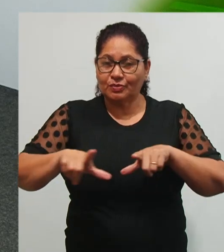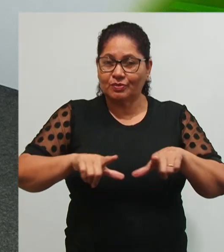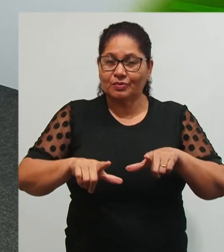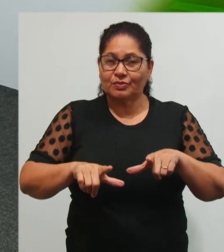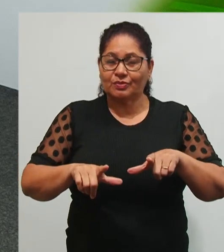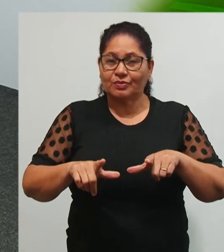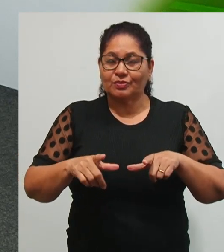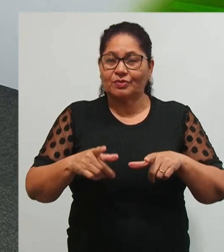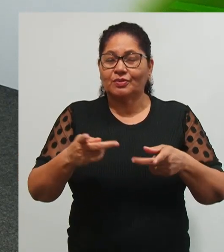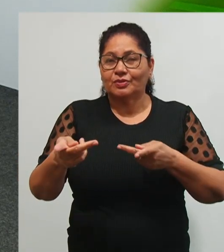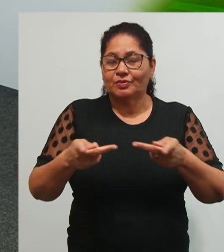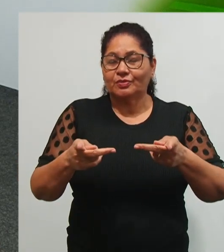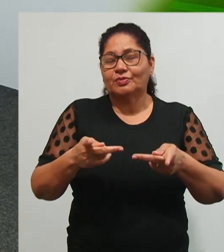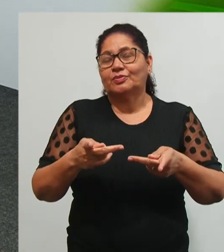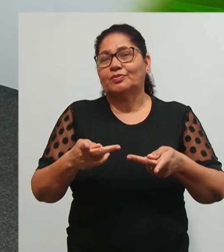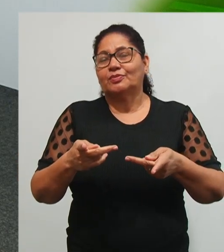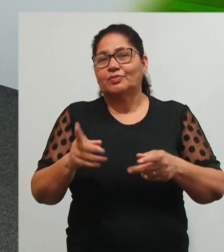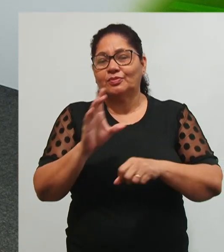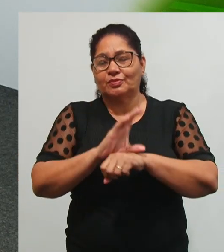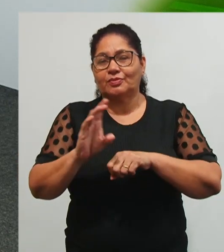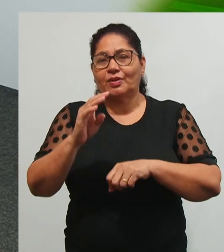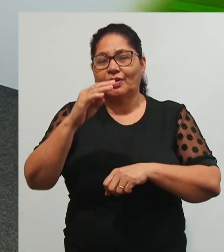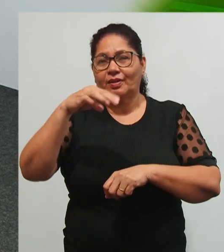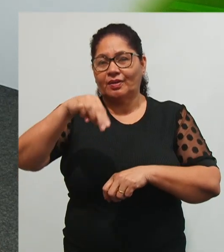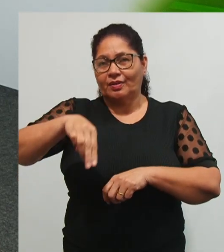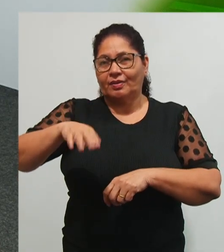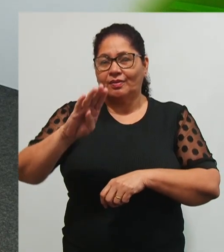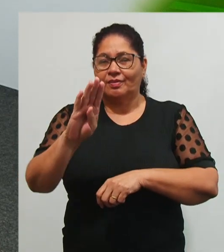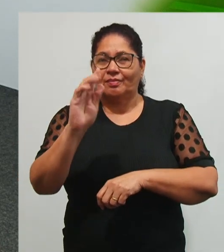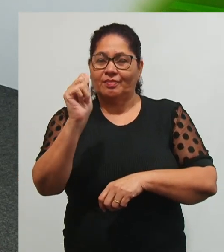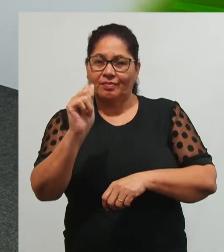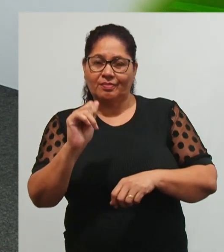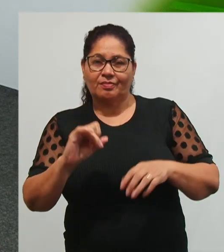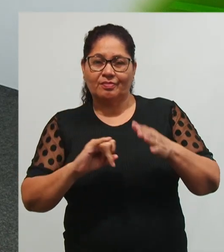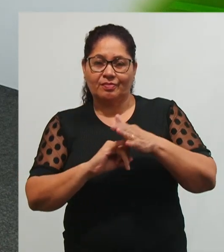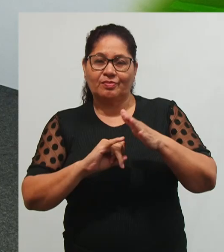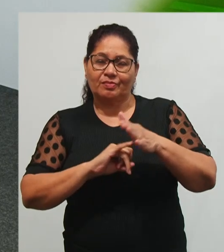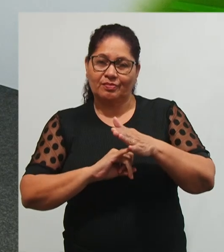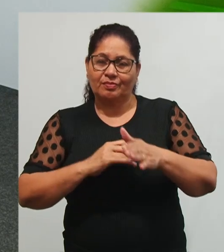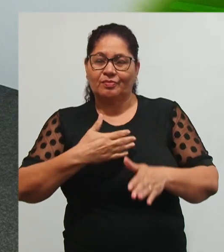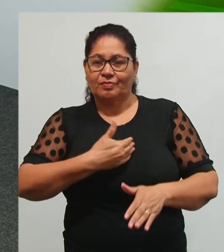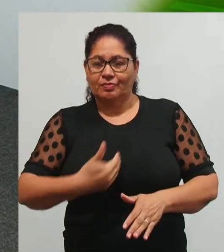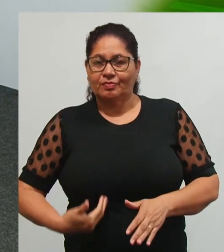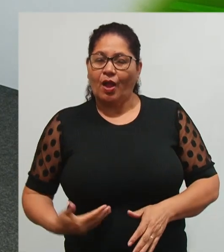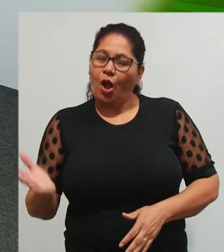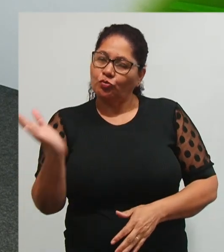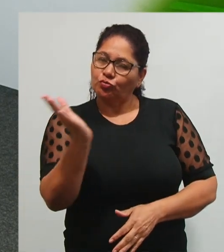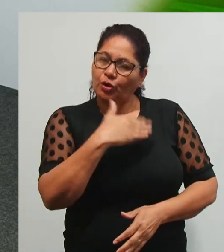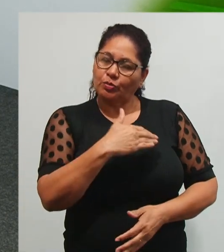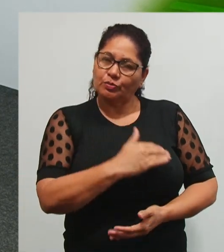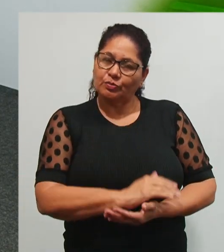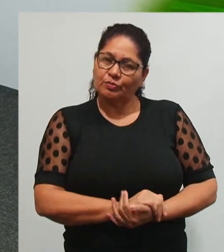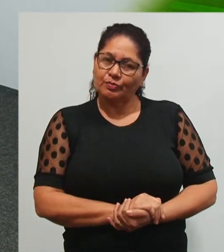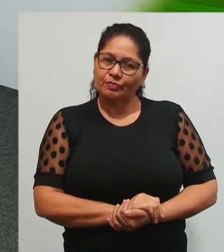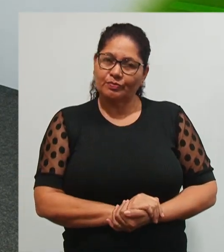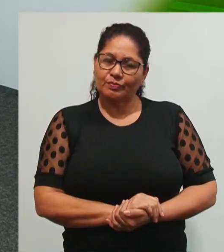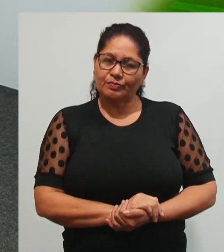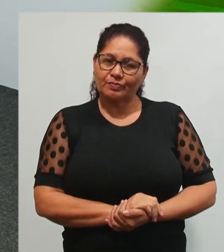de Projetos, do curso MBA em Gestão de Instituições Públicas. Vamos lá?